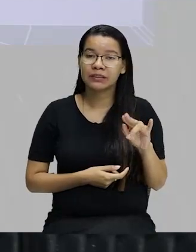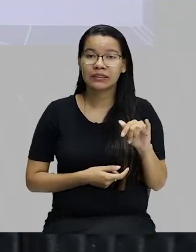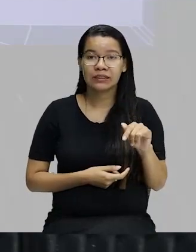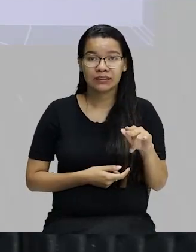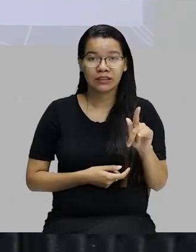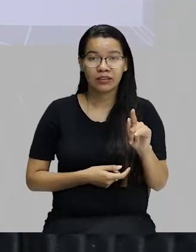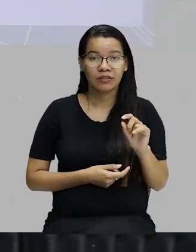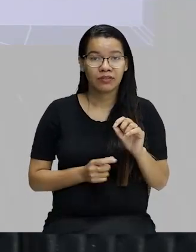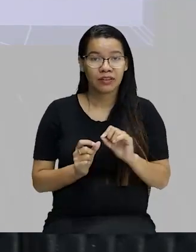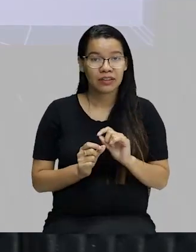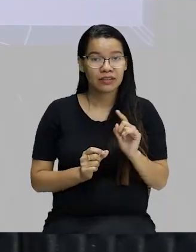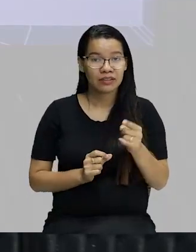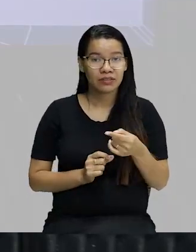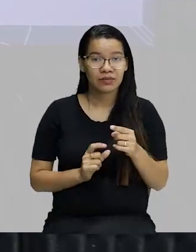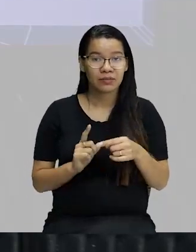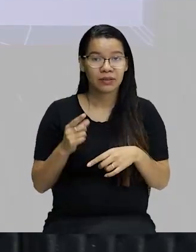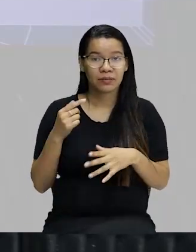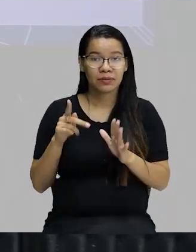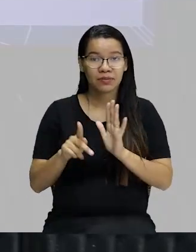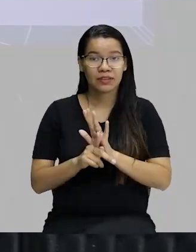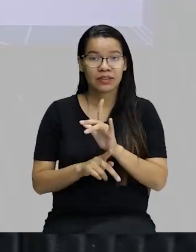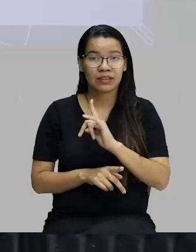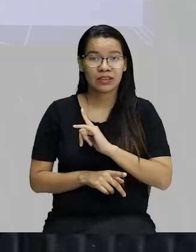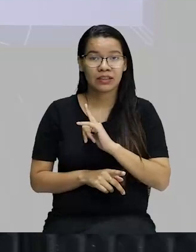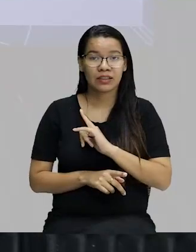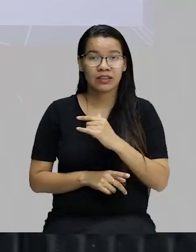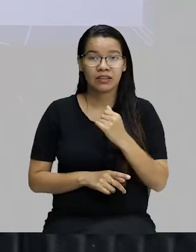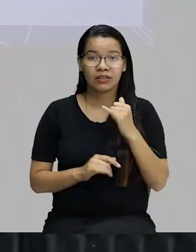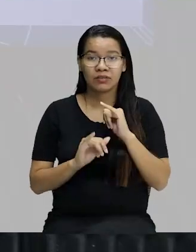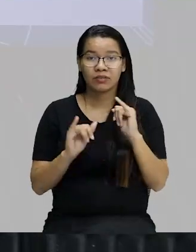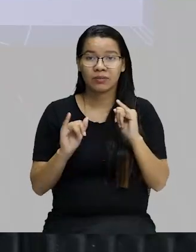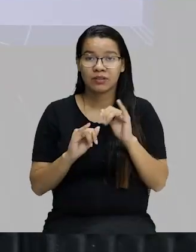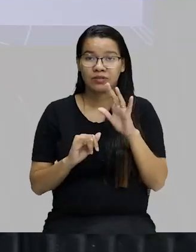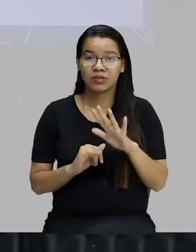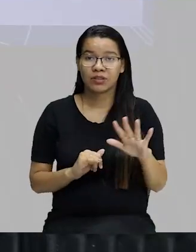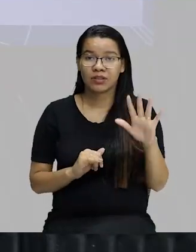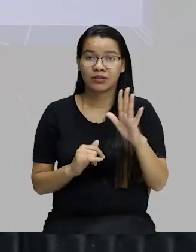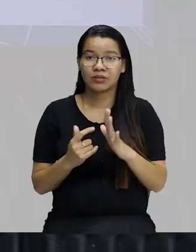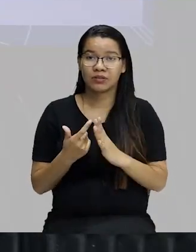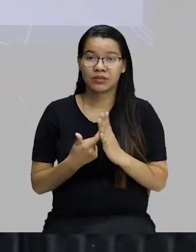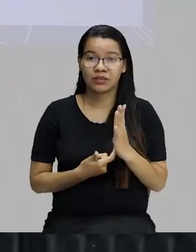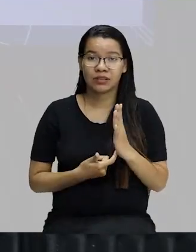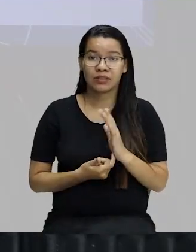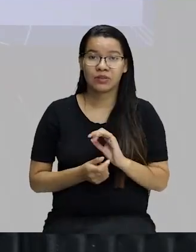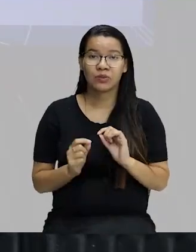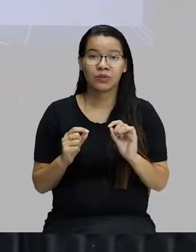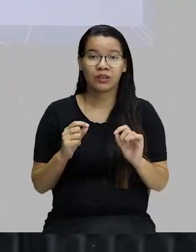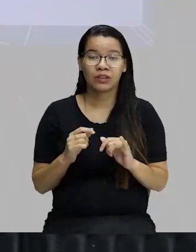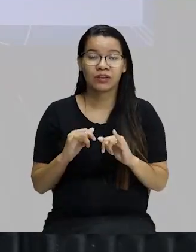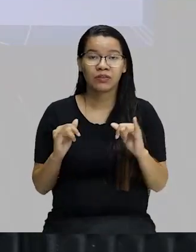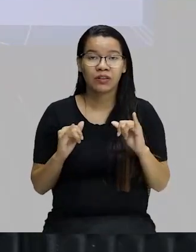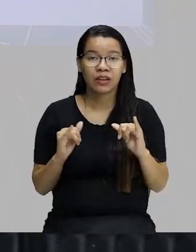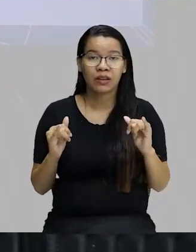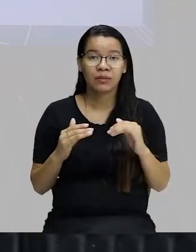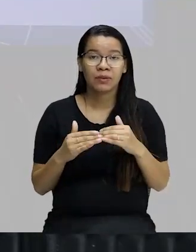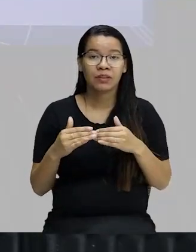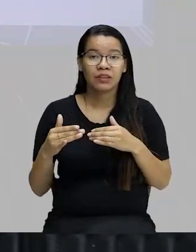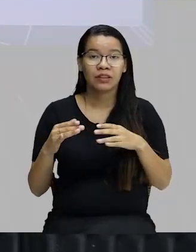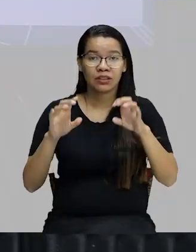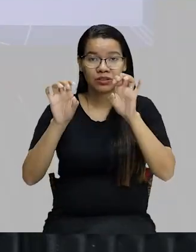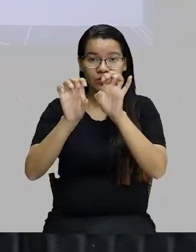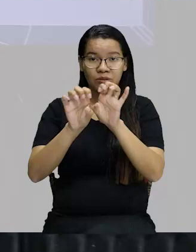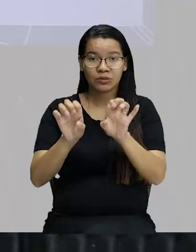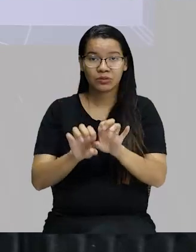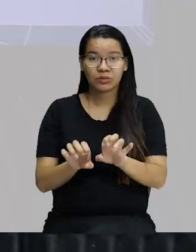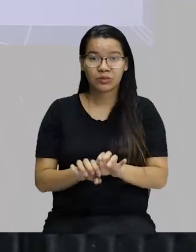informação geral do texto, sobre o que aquele texto está tratando, a partir da identificação da estrutura e da sua